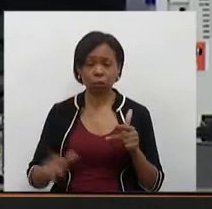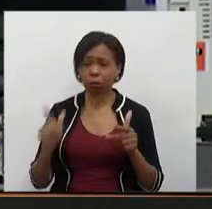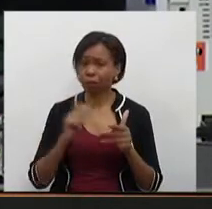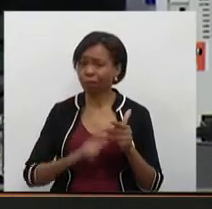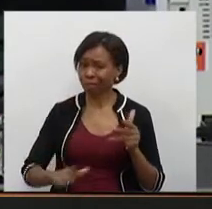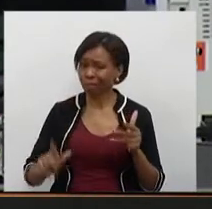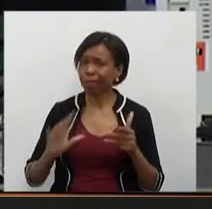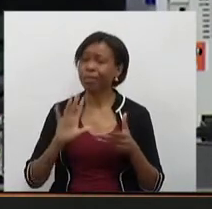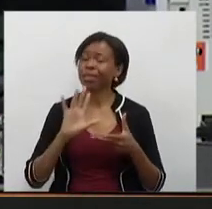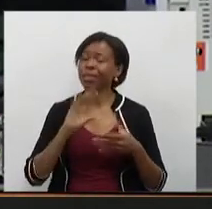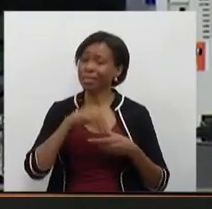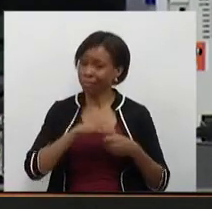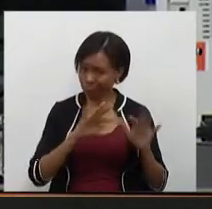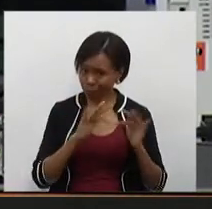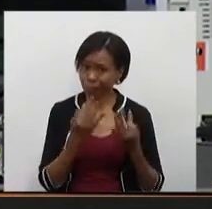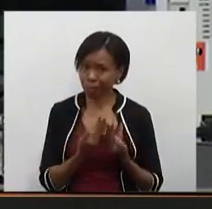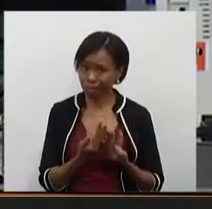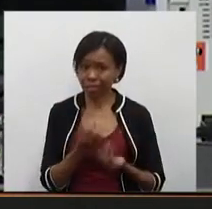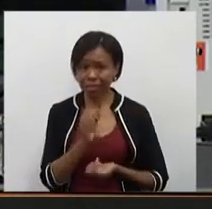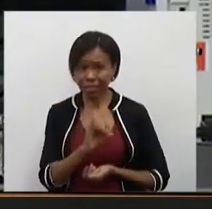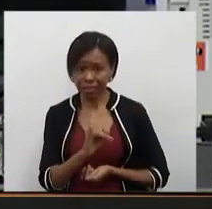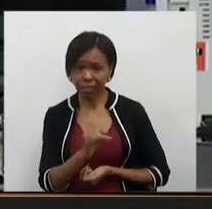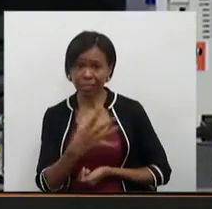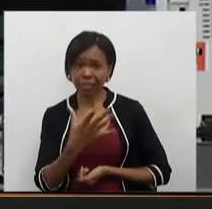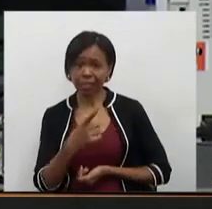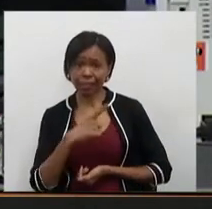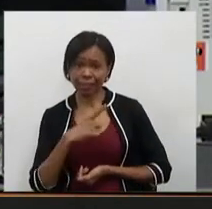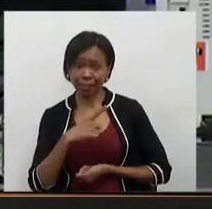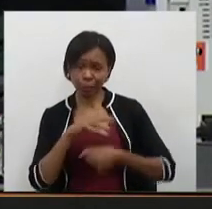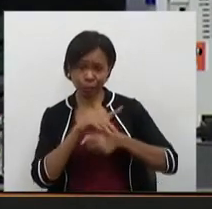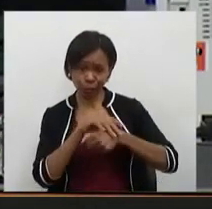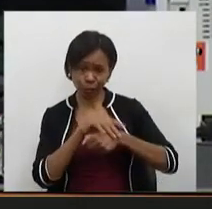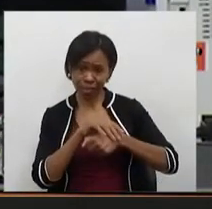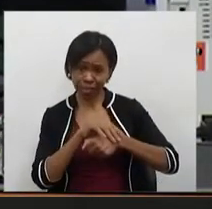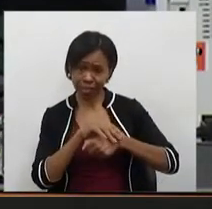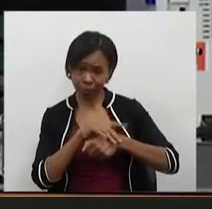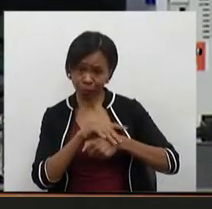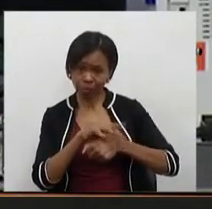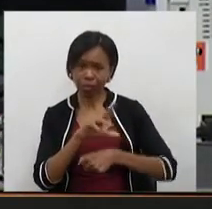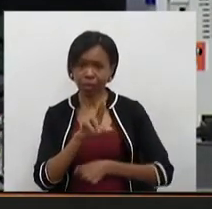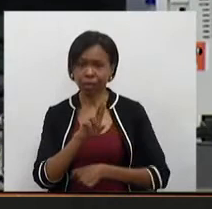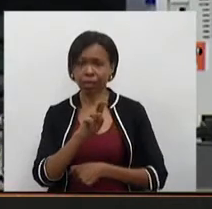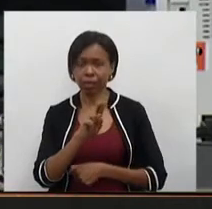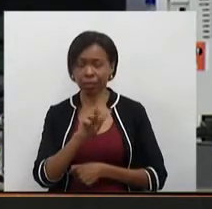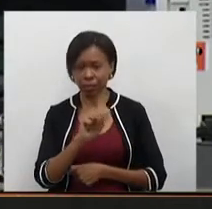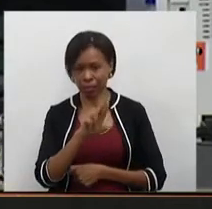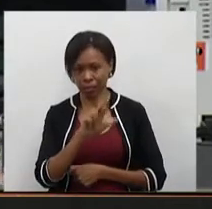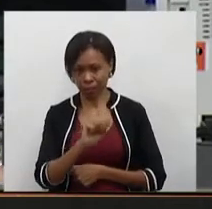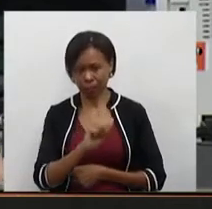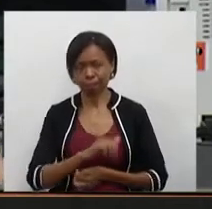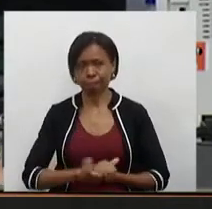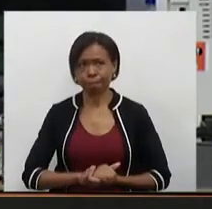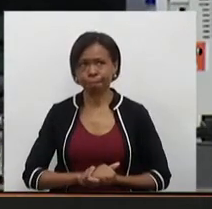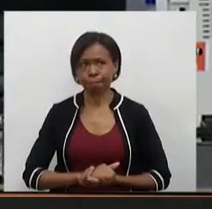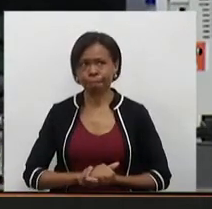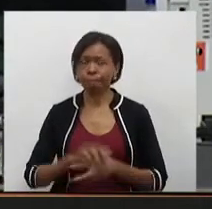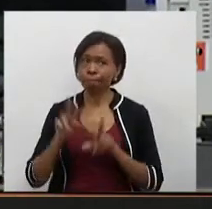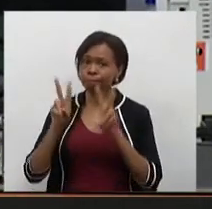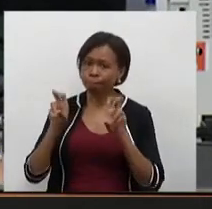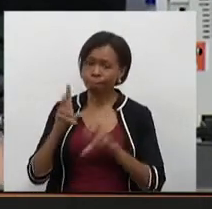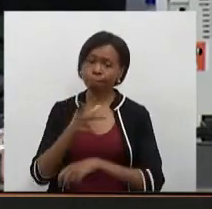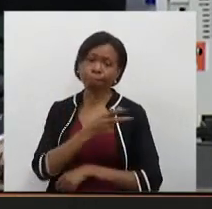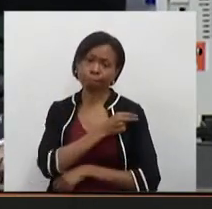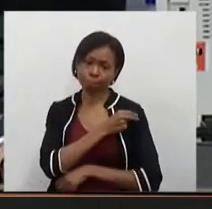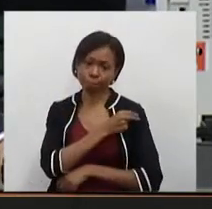uma doença rara em casa tem. E sobre a vacinação, eu vi que a subsecretária Janaína